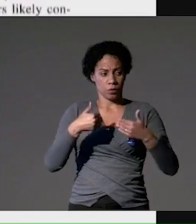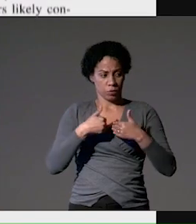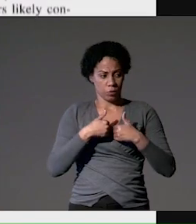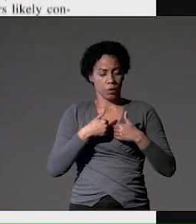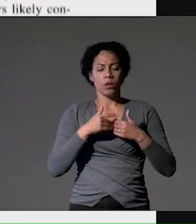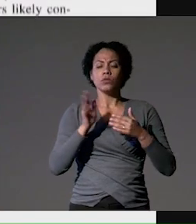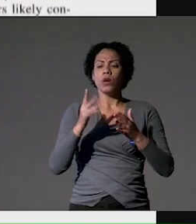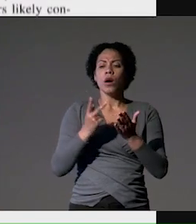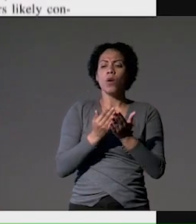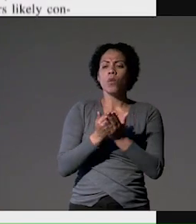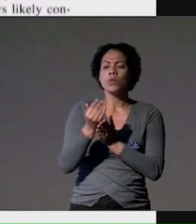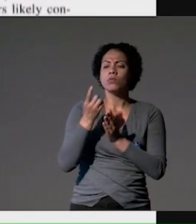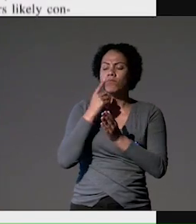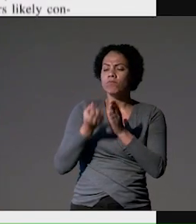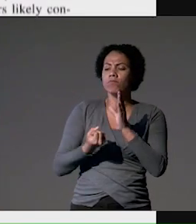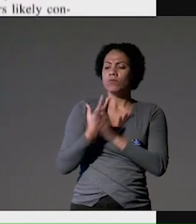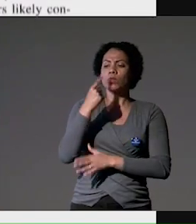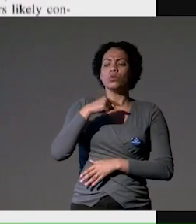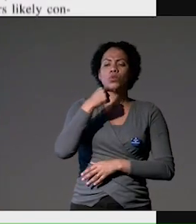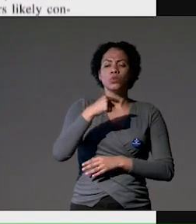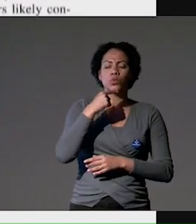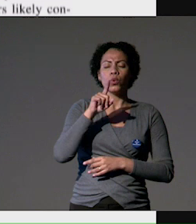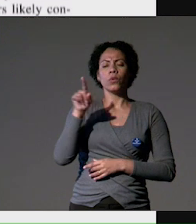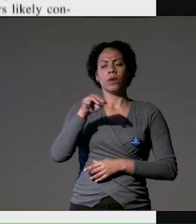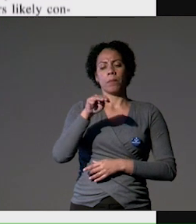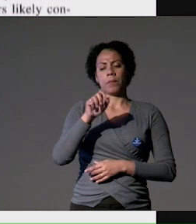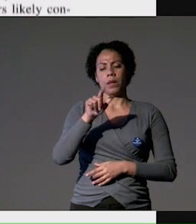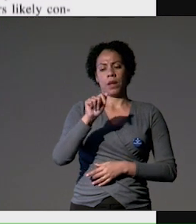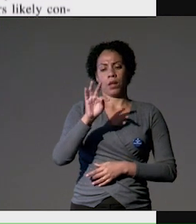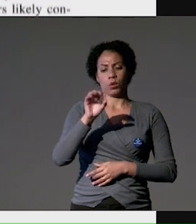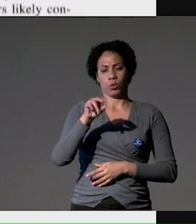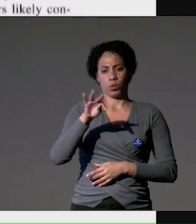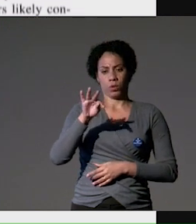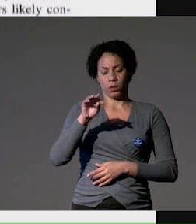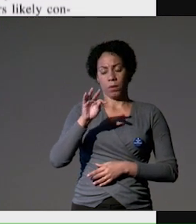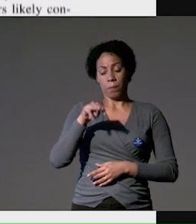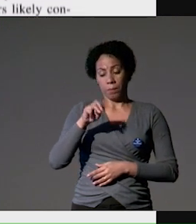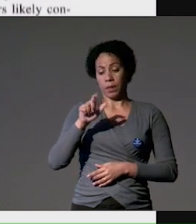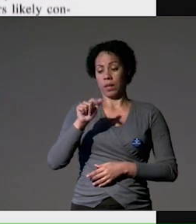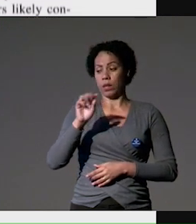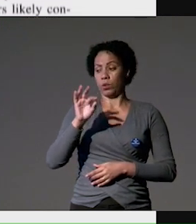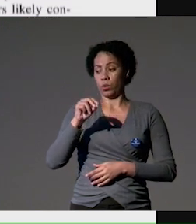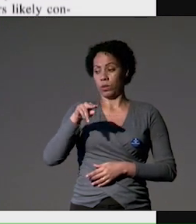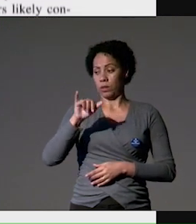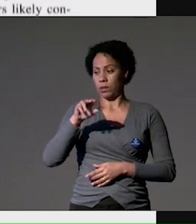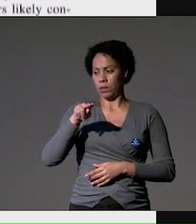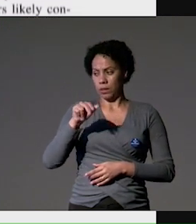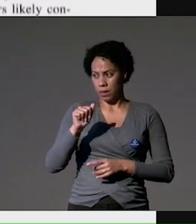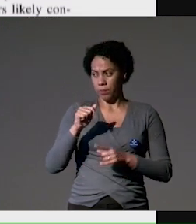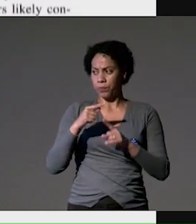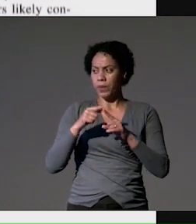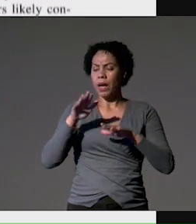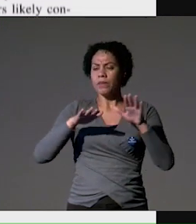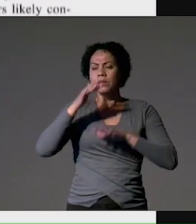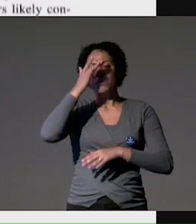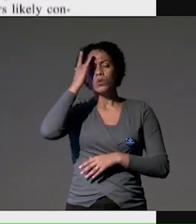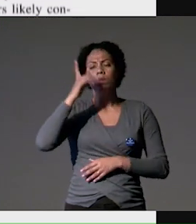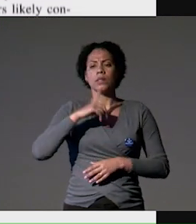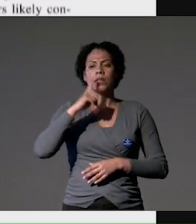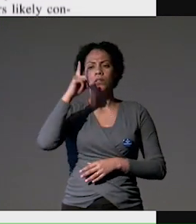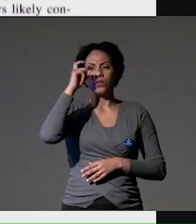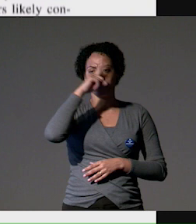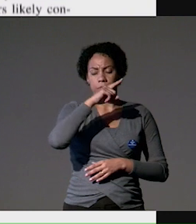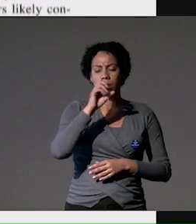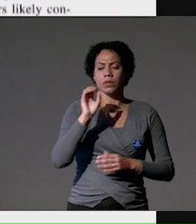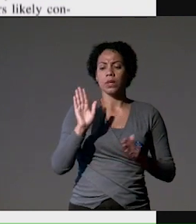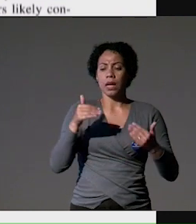tem surgido dúvidas com a melatonina em relação à metabolização da melatonina, que talvez as pessoas tenham mais dificuldade, quando tem um